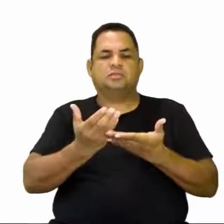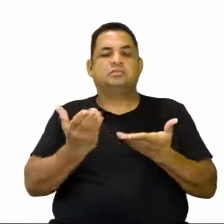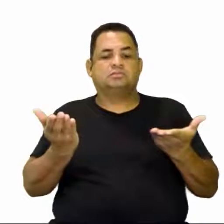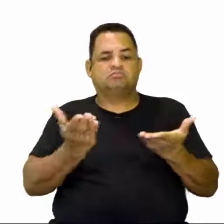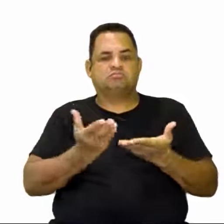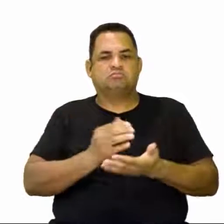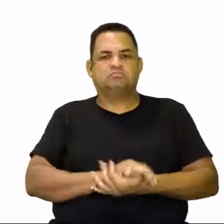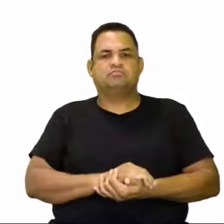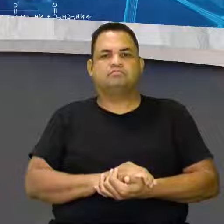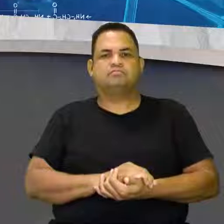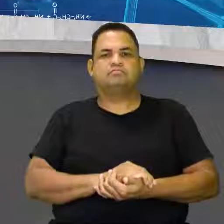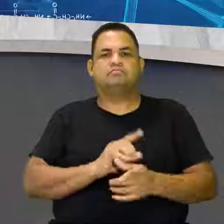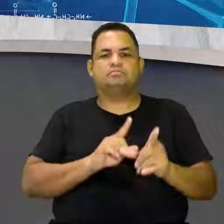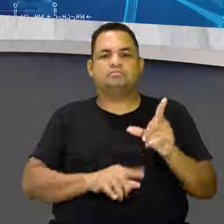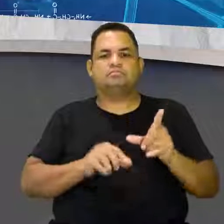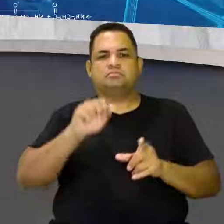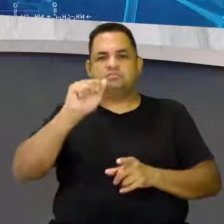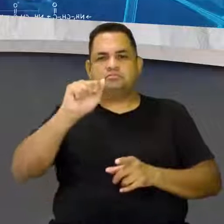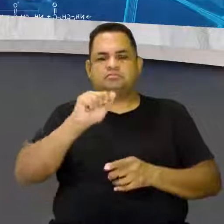questão.